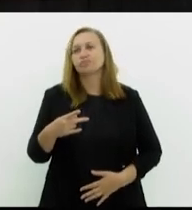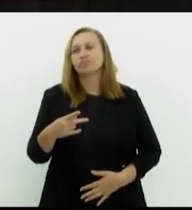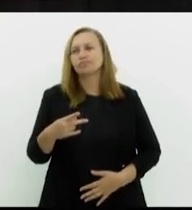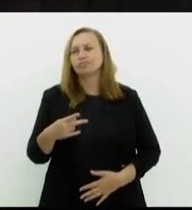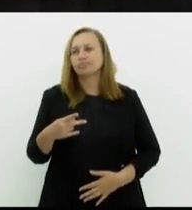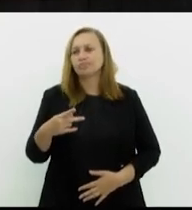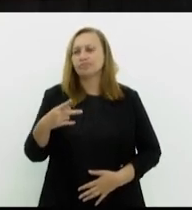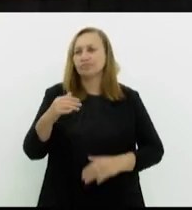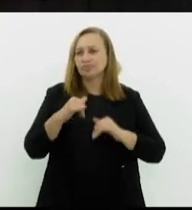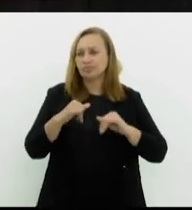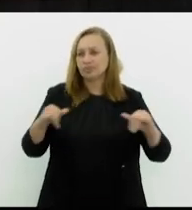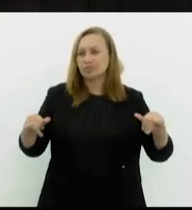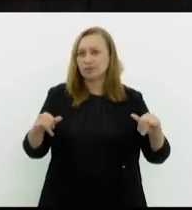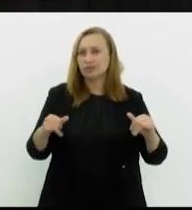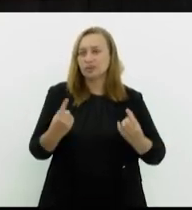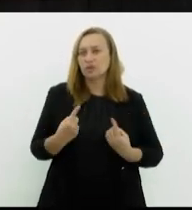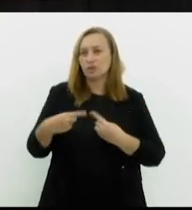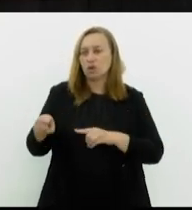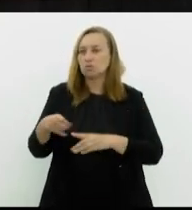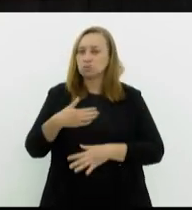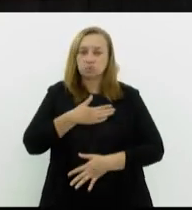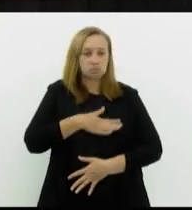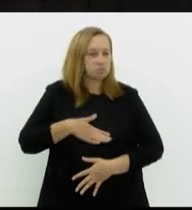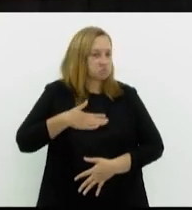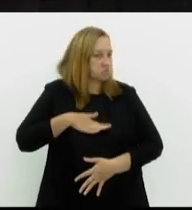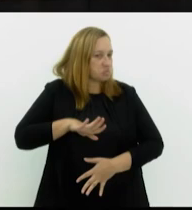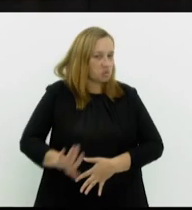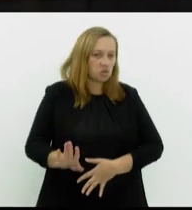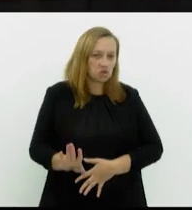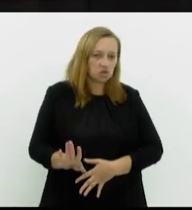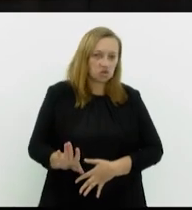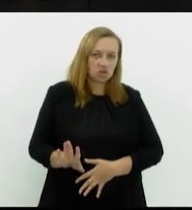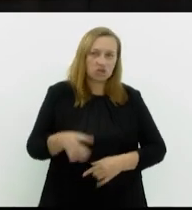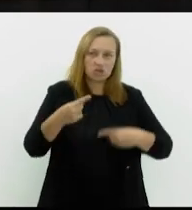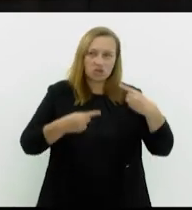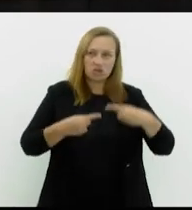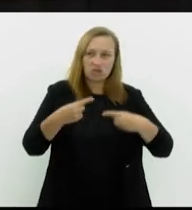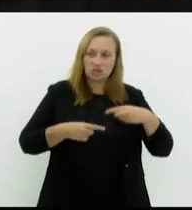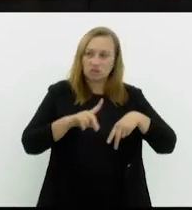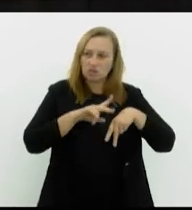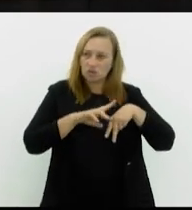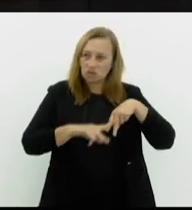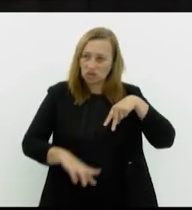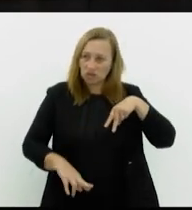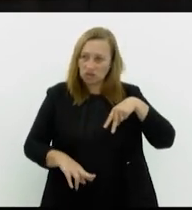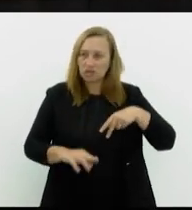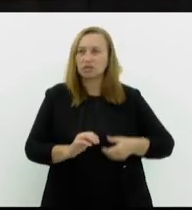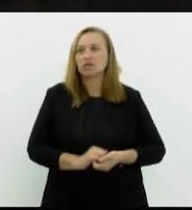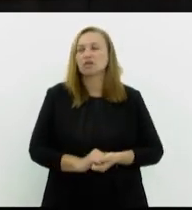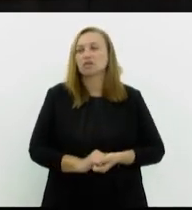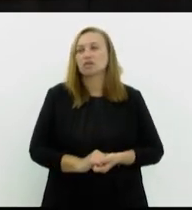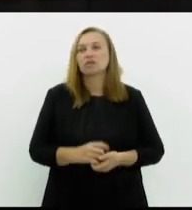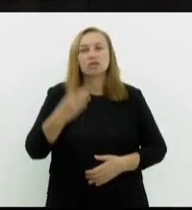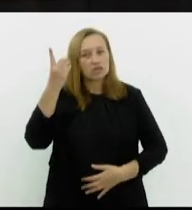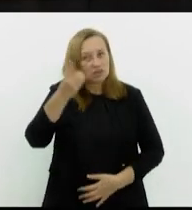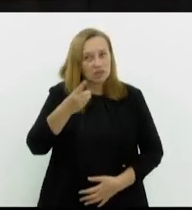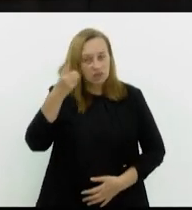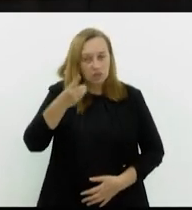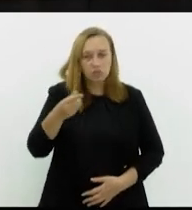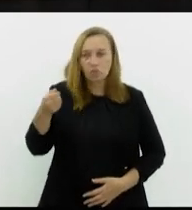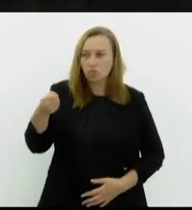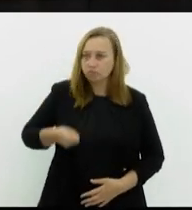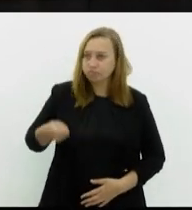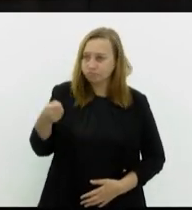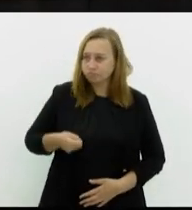Eu não gostei deste discurso da generalização. O deputado tem